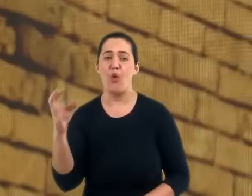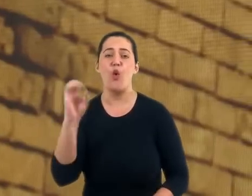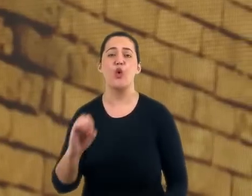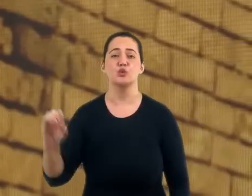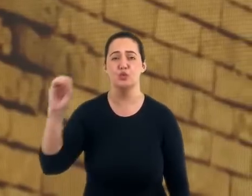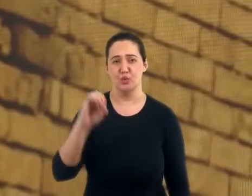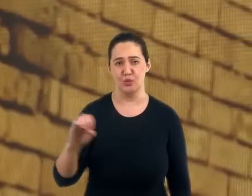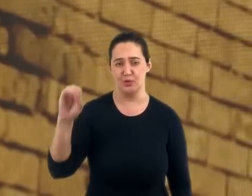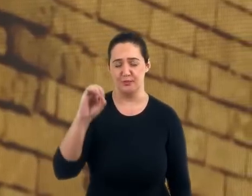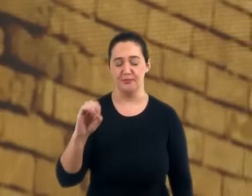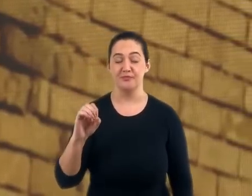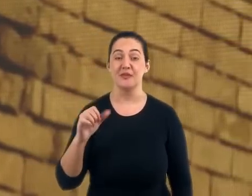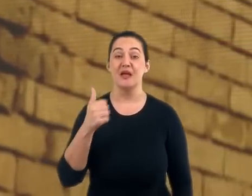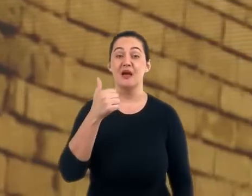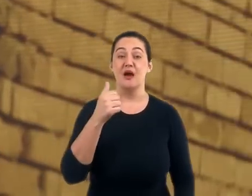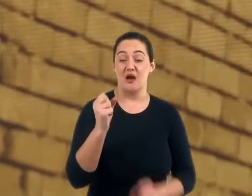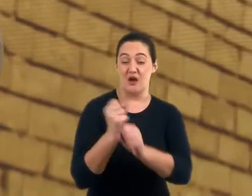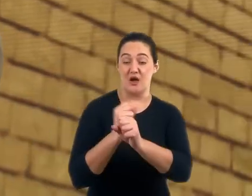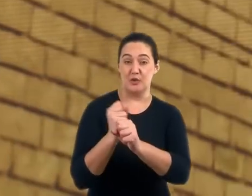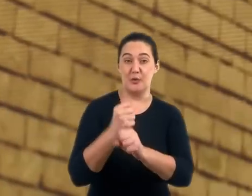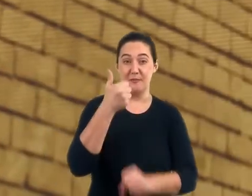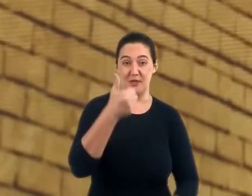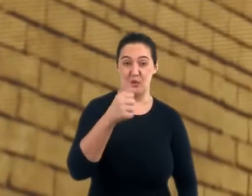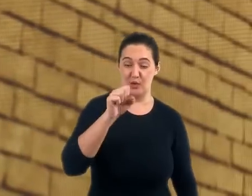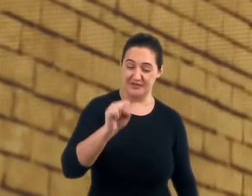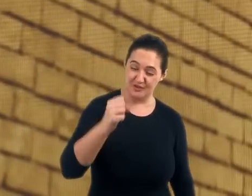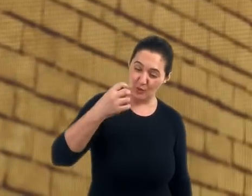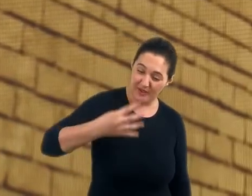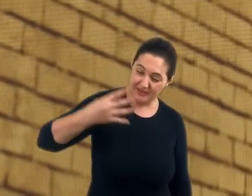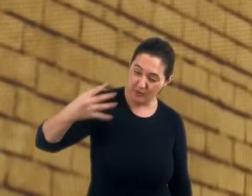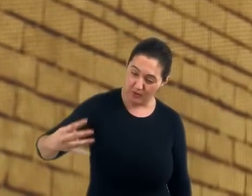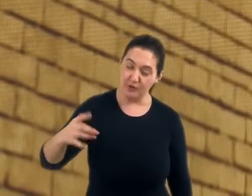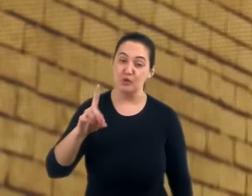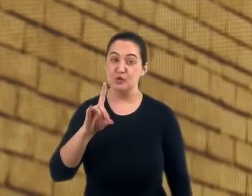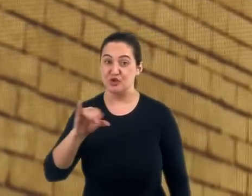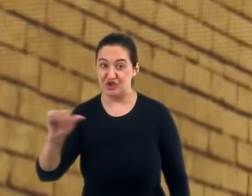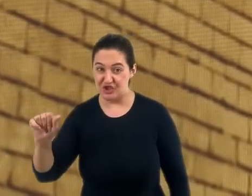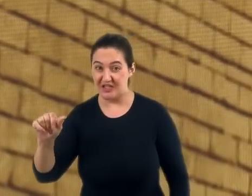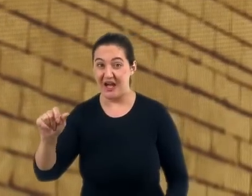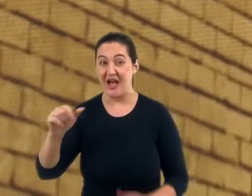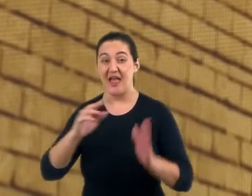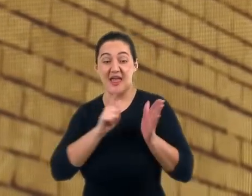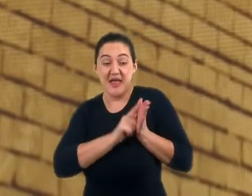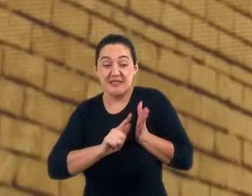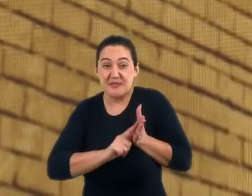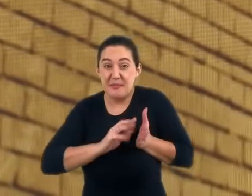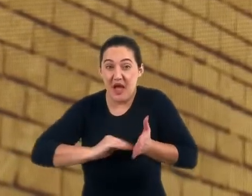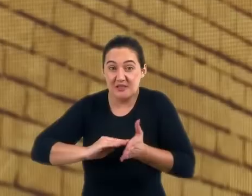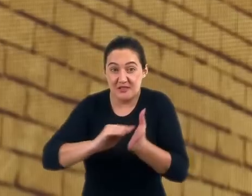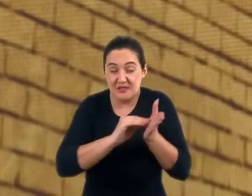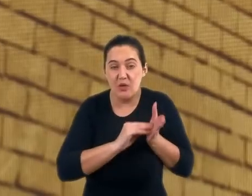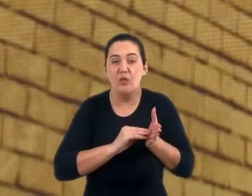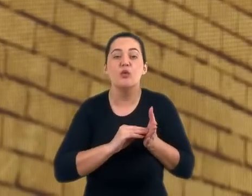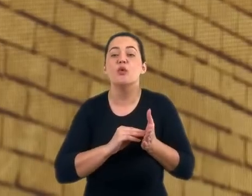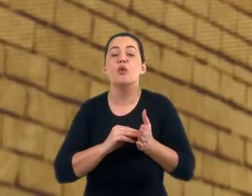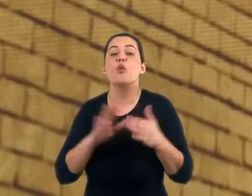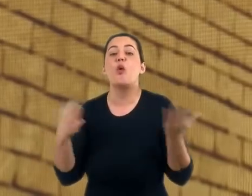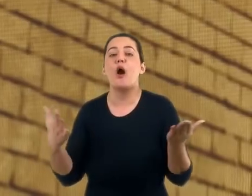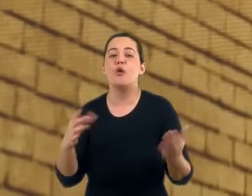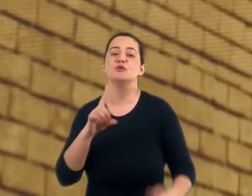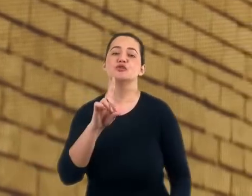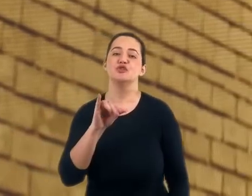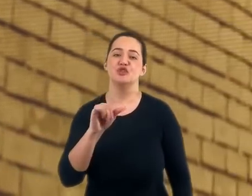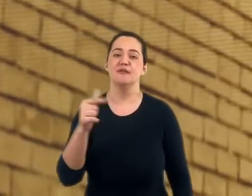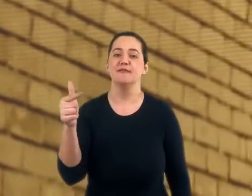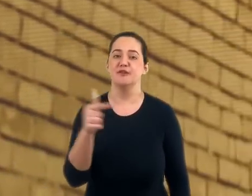de 1844, o dia da expiação cairia no dia 22 de outubro daquele ano. Aí, à medida que